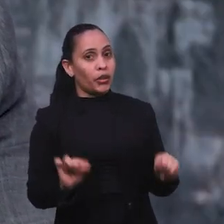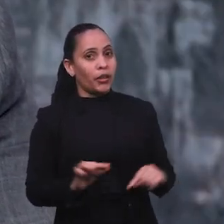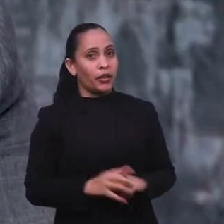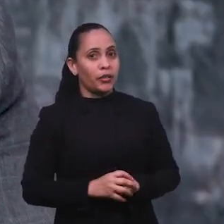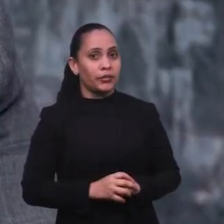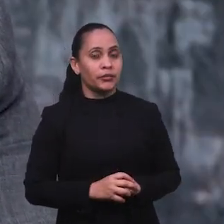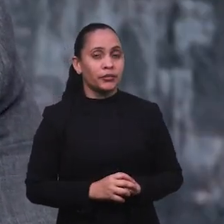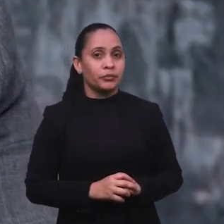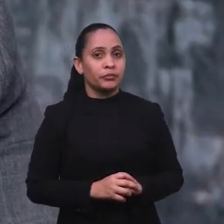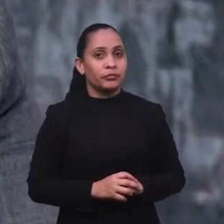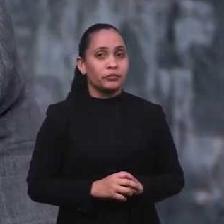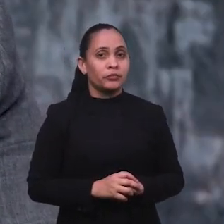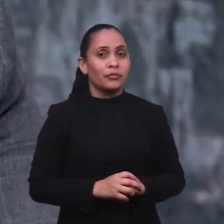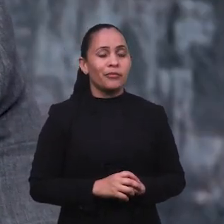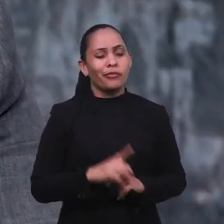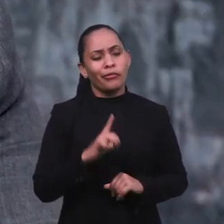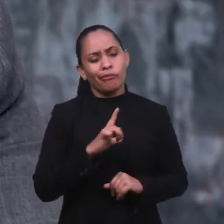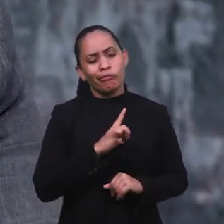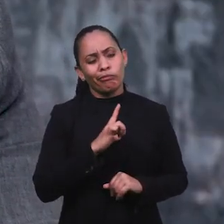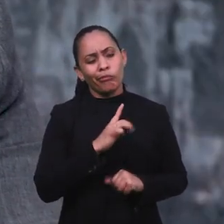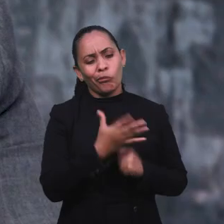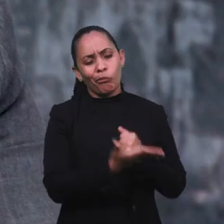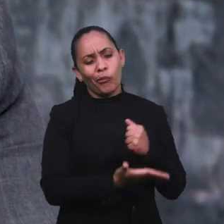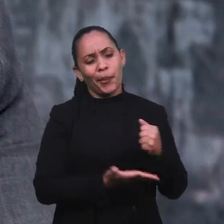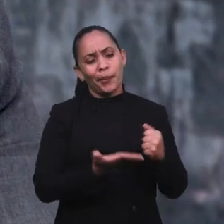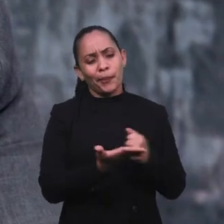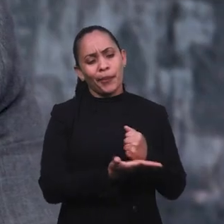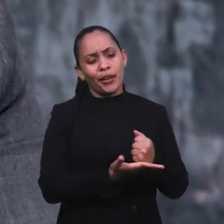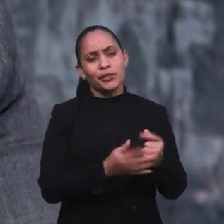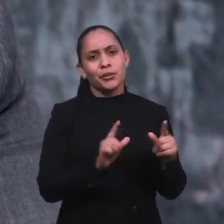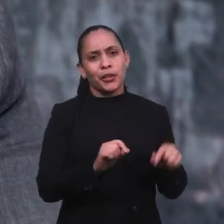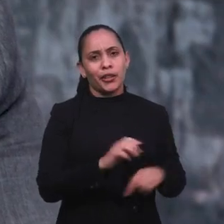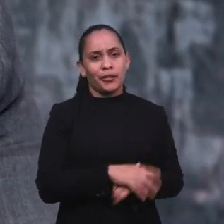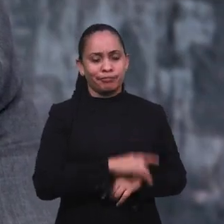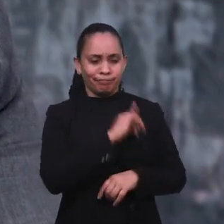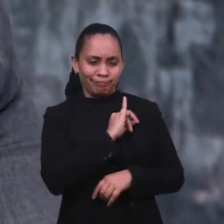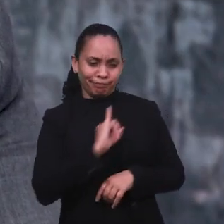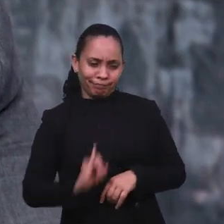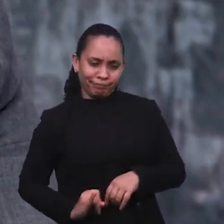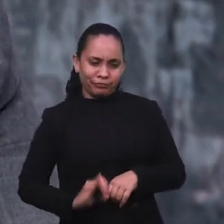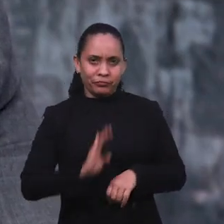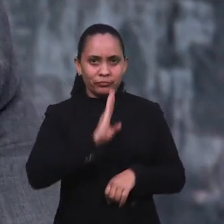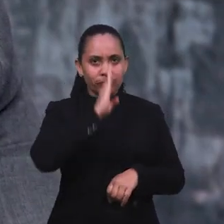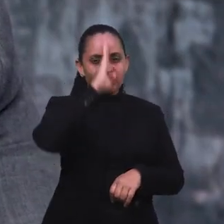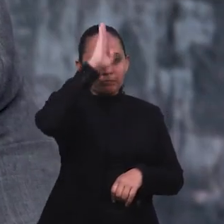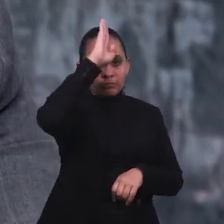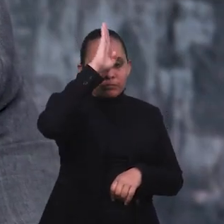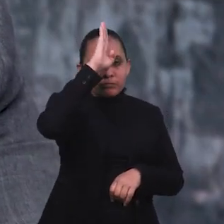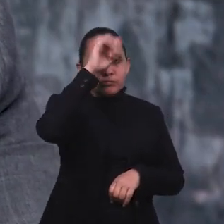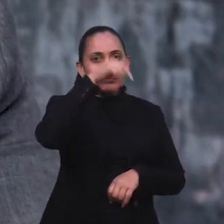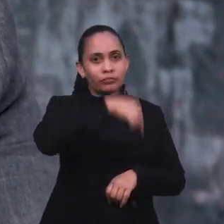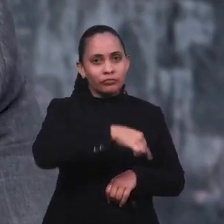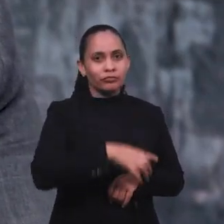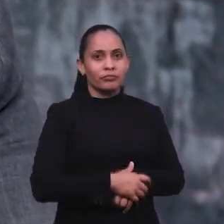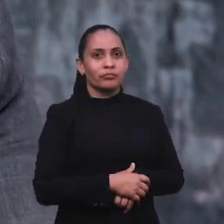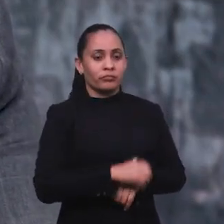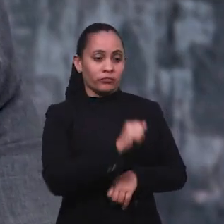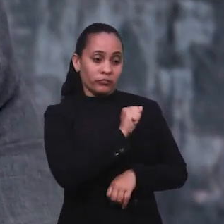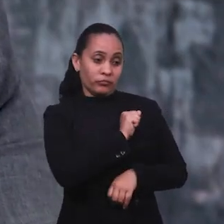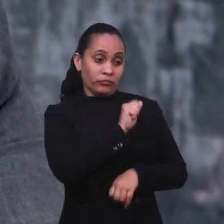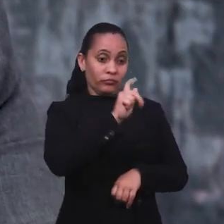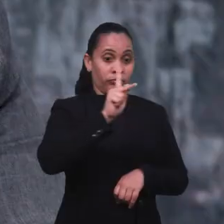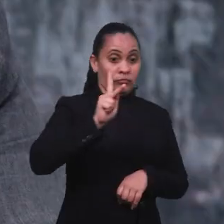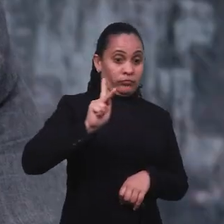estabelece com base em uma estrutura que tinha como fundamento o Império Romano. É a Igreja Católica Apostólica,